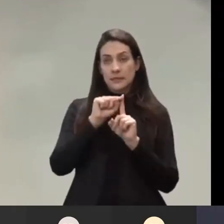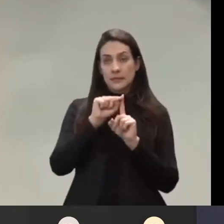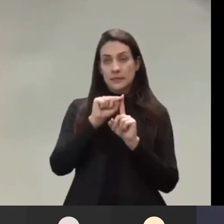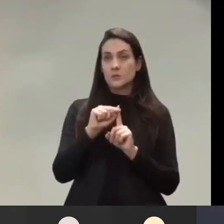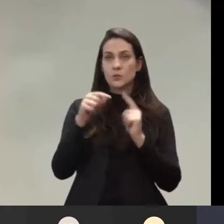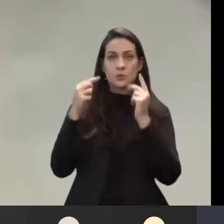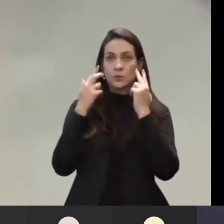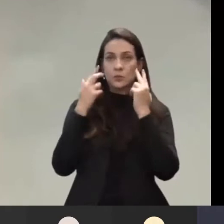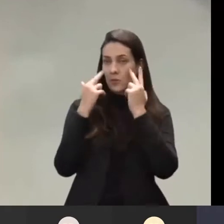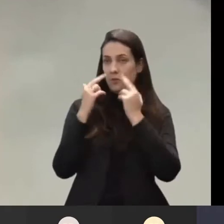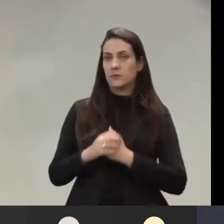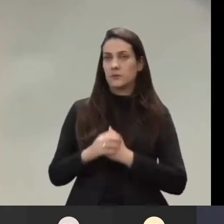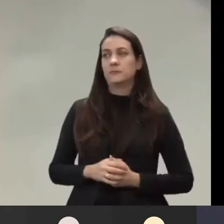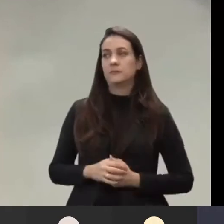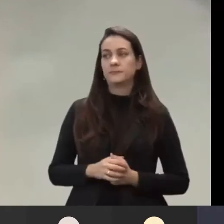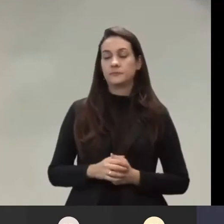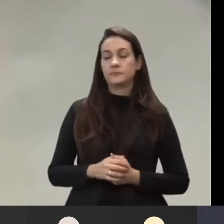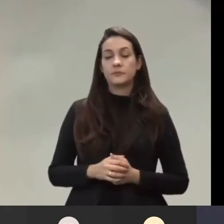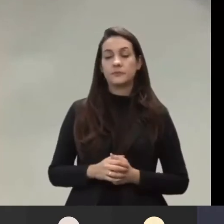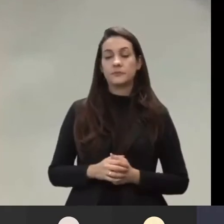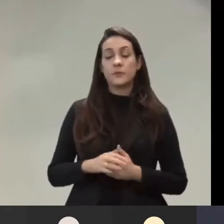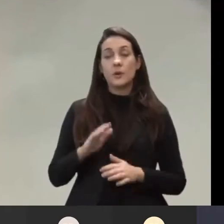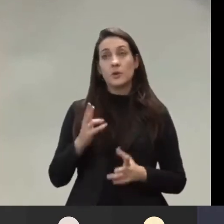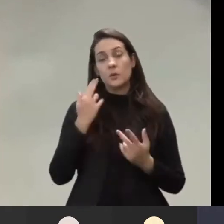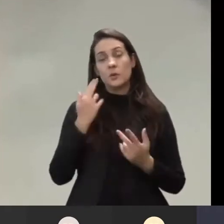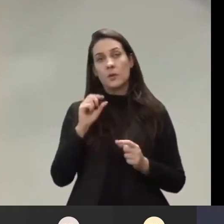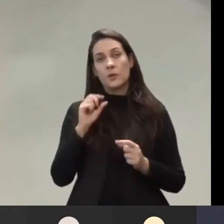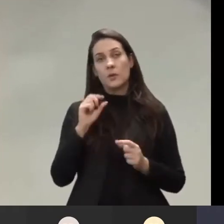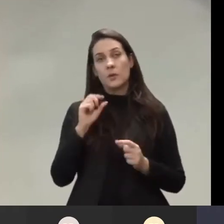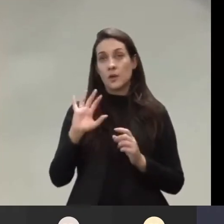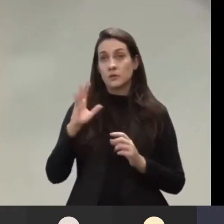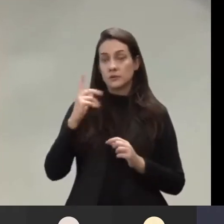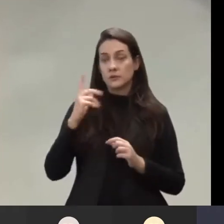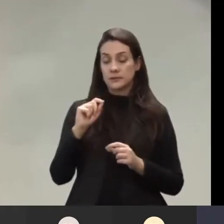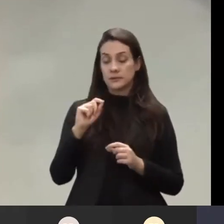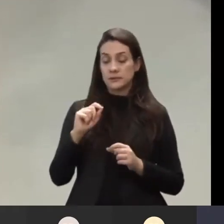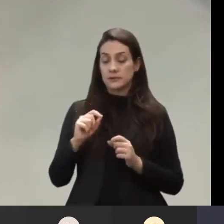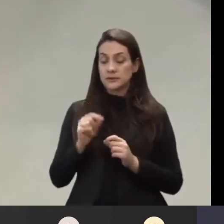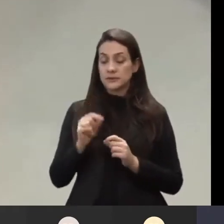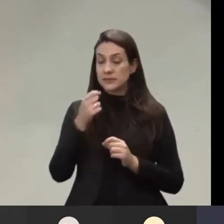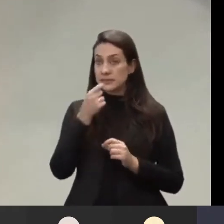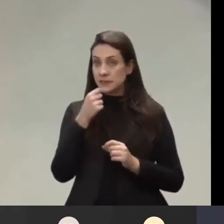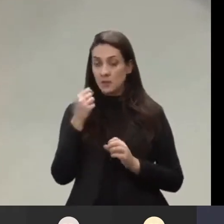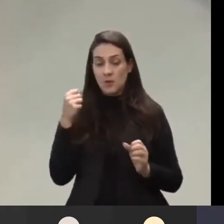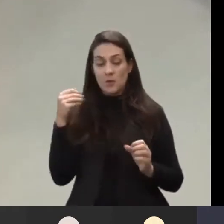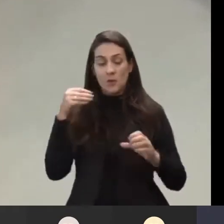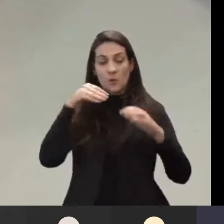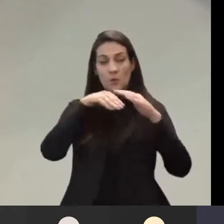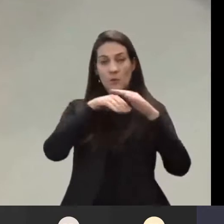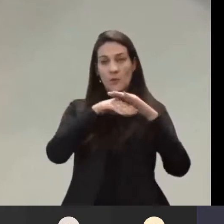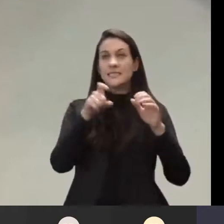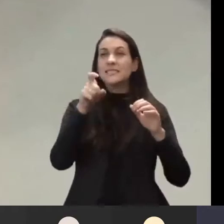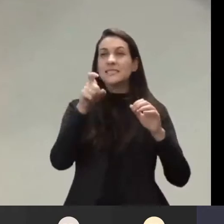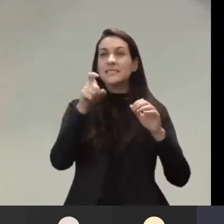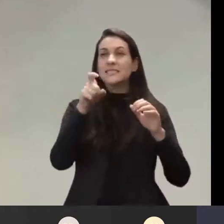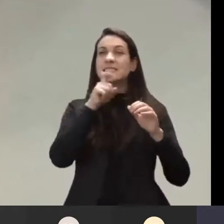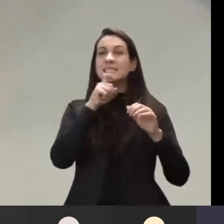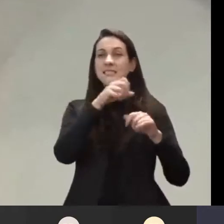ambiente. Geralmente, esses antibióticos eles são guardados na geladeira. Então, lembre-se de tirar esse